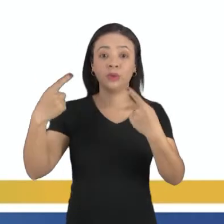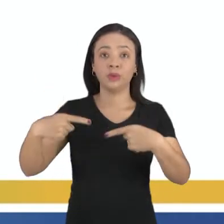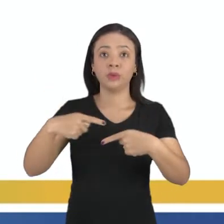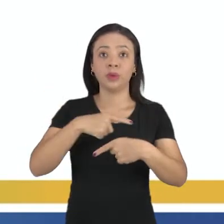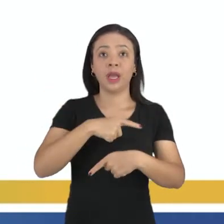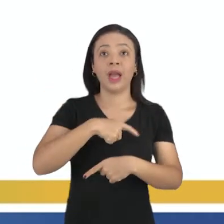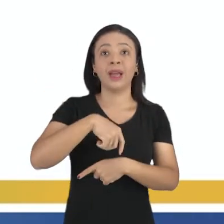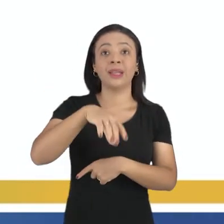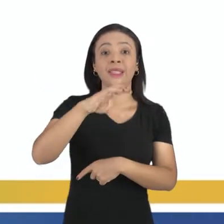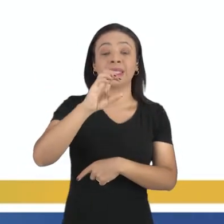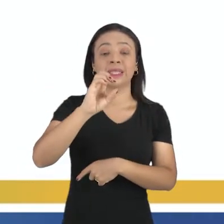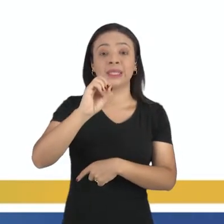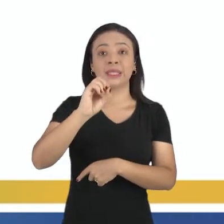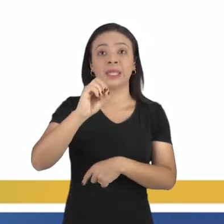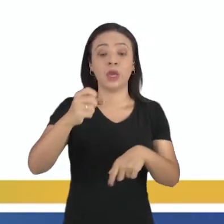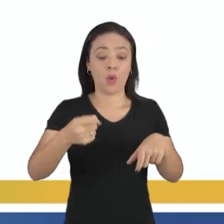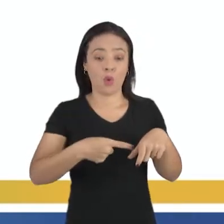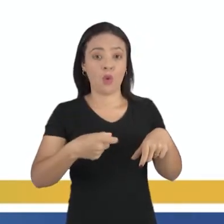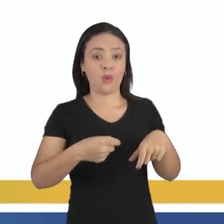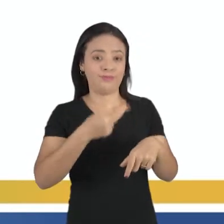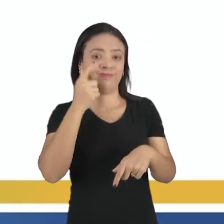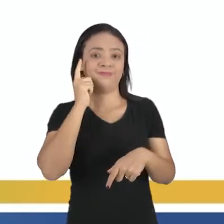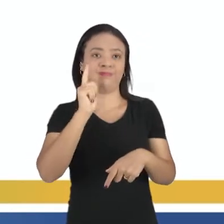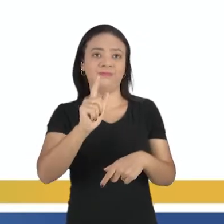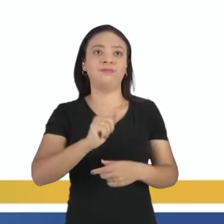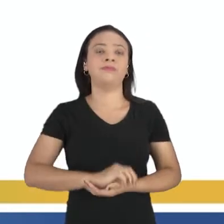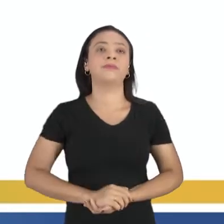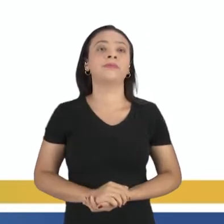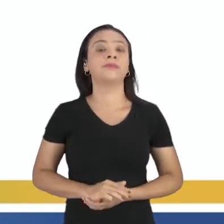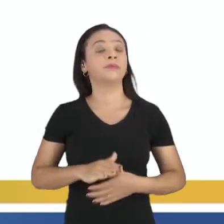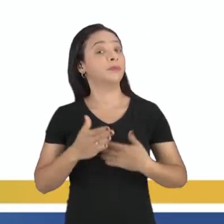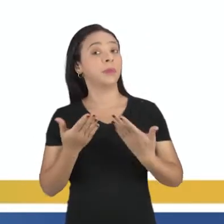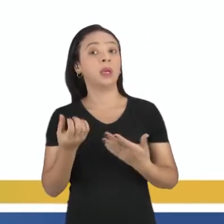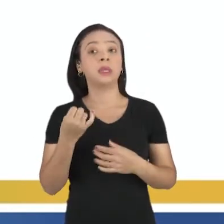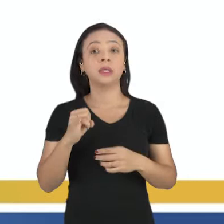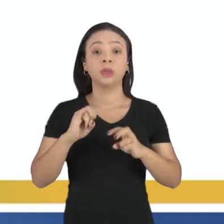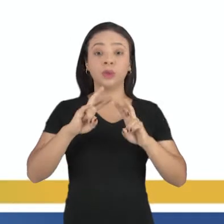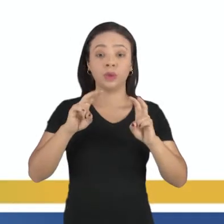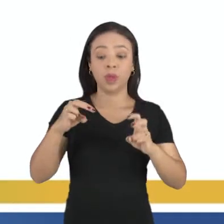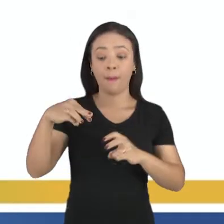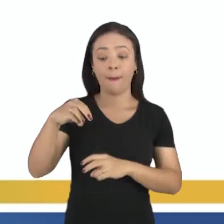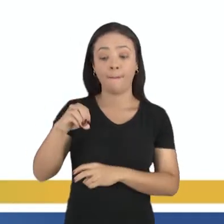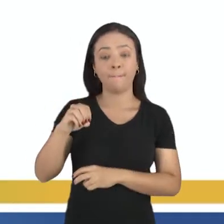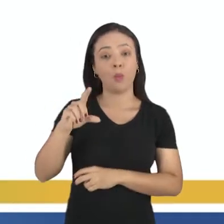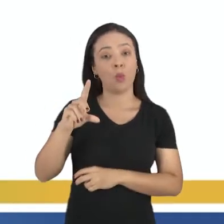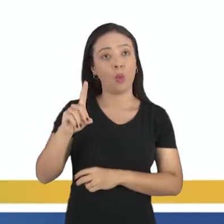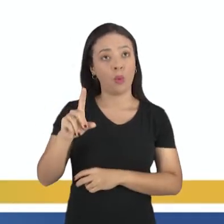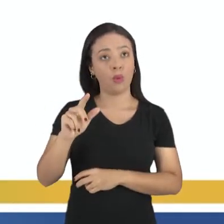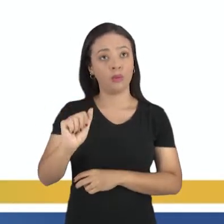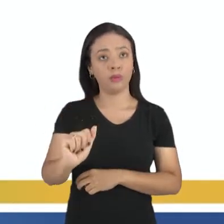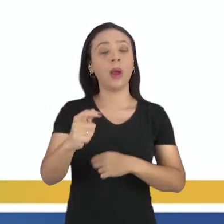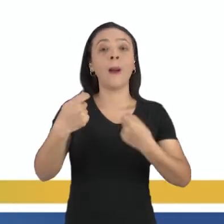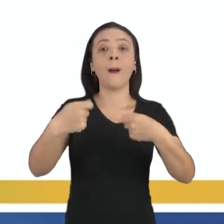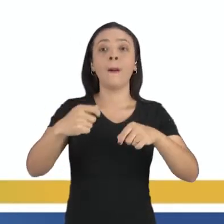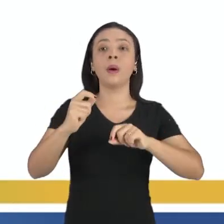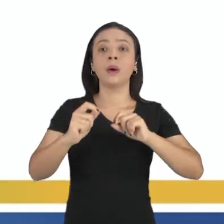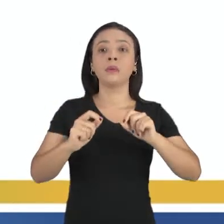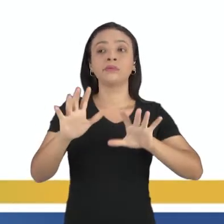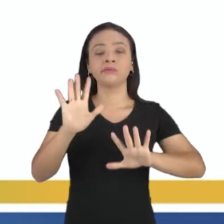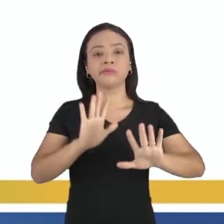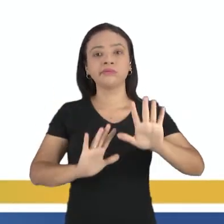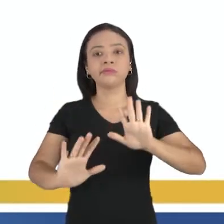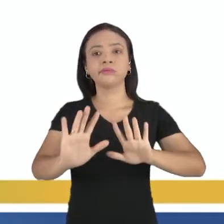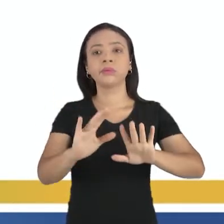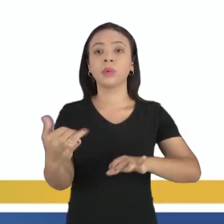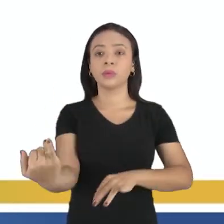0 gols marcados. Bom, então quando trabalhamos com moda, nós devemos tomar alguns